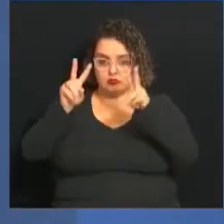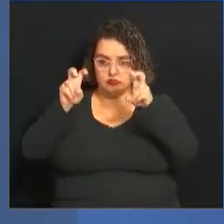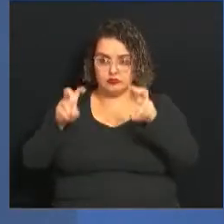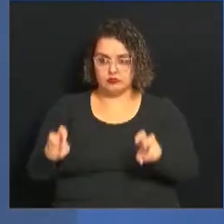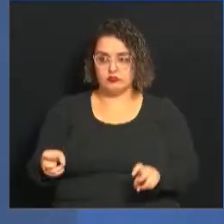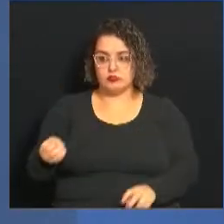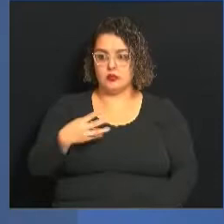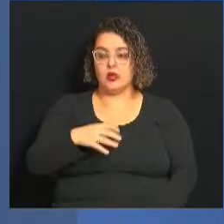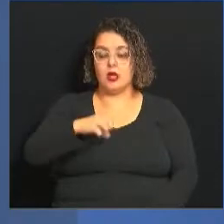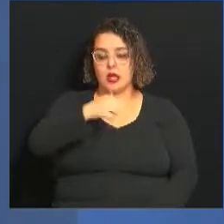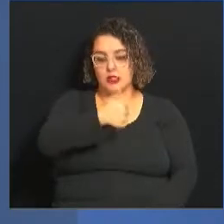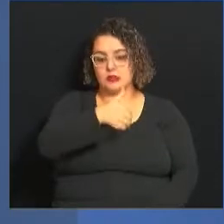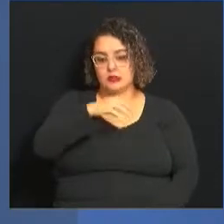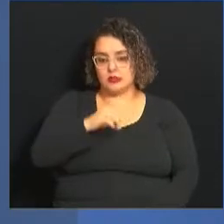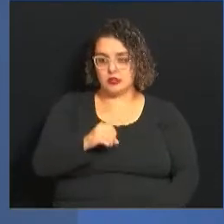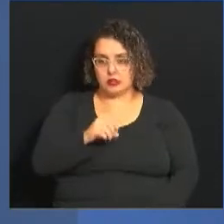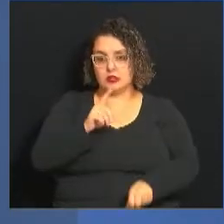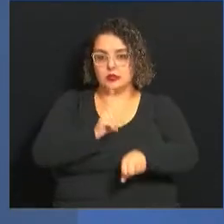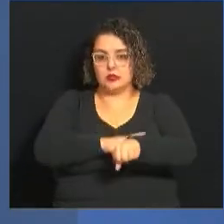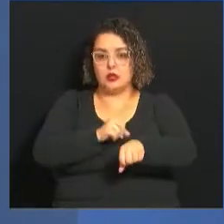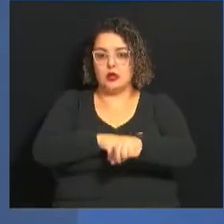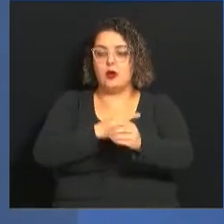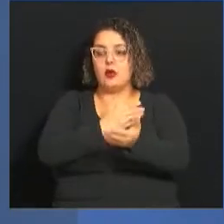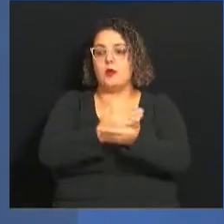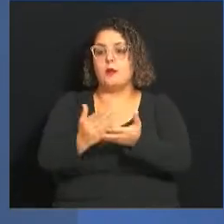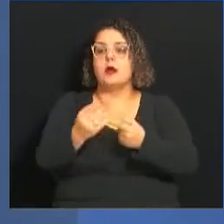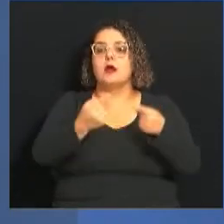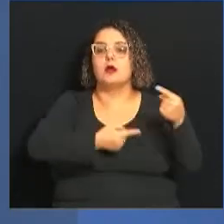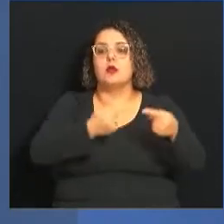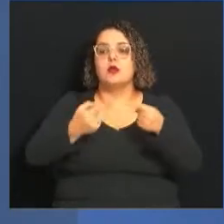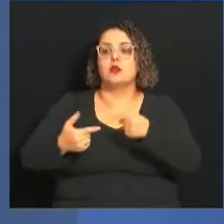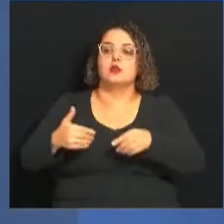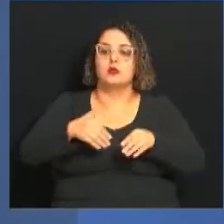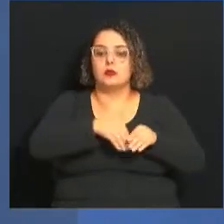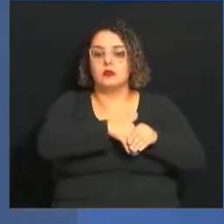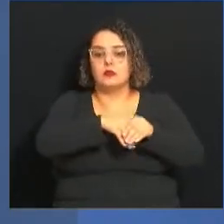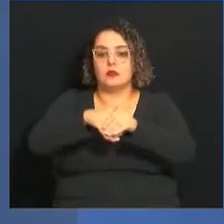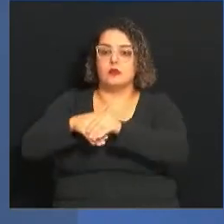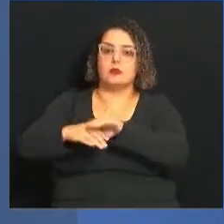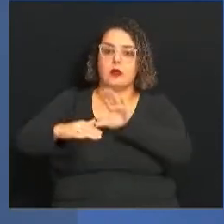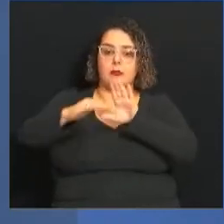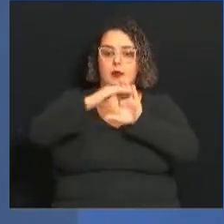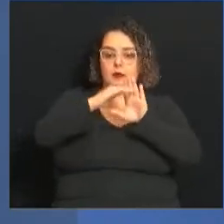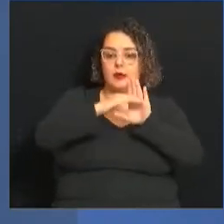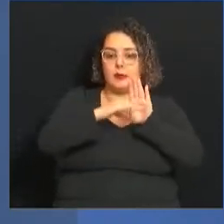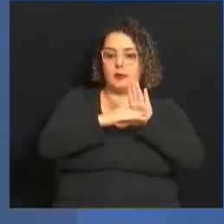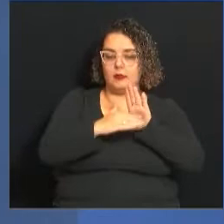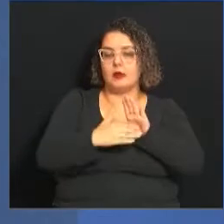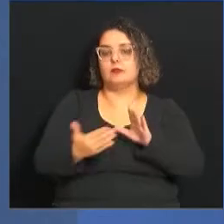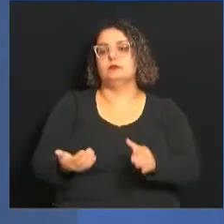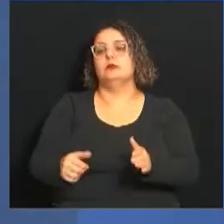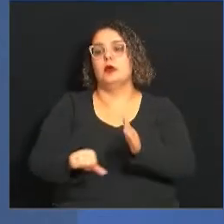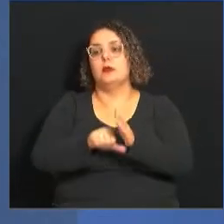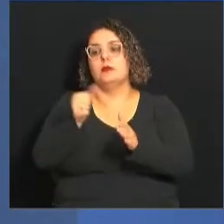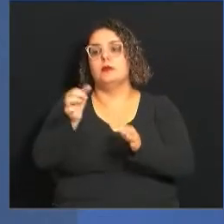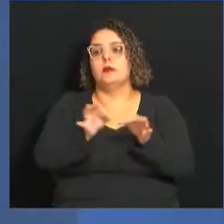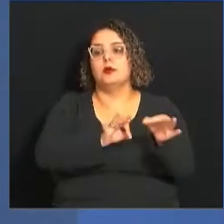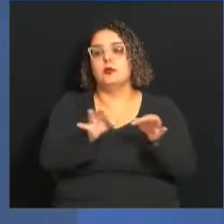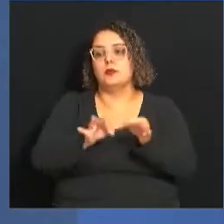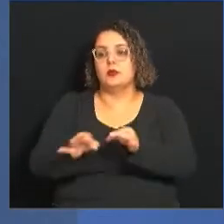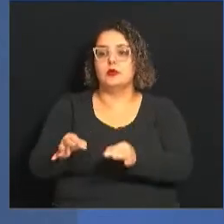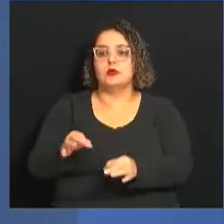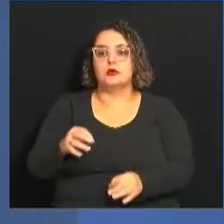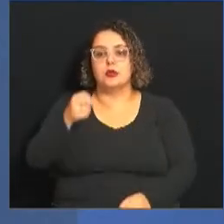às 10 horas, a gente começa com a discussão e votação dos itens da pauta. E o primeiro é um projeto de autoria do